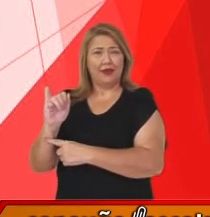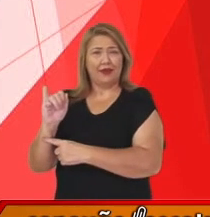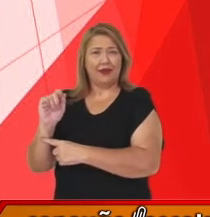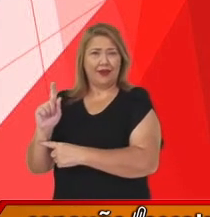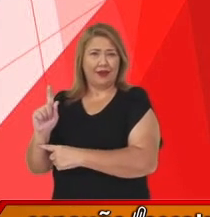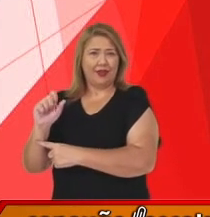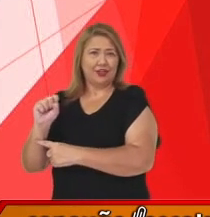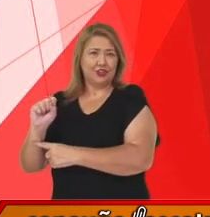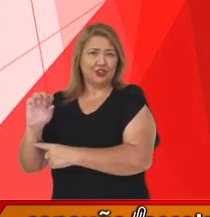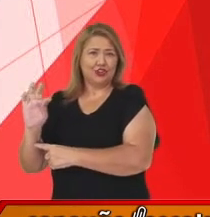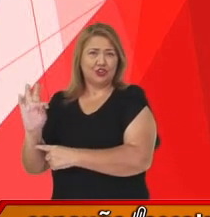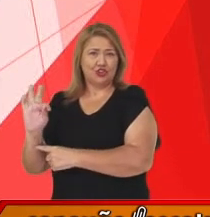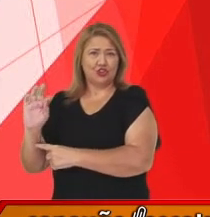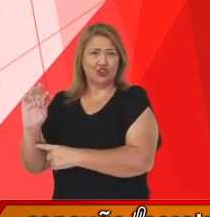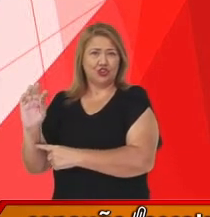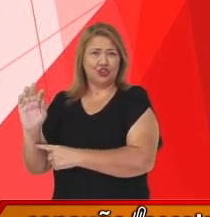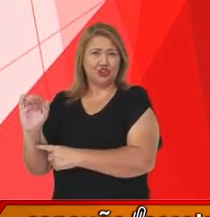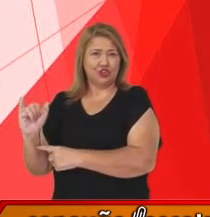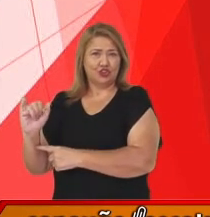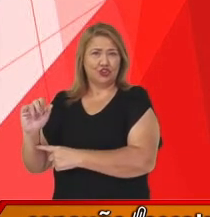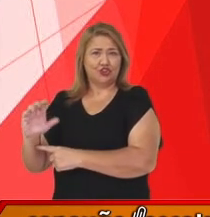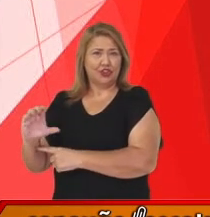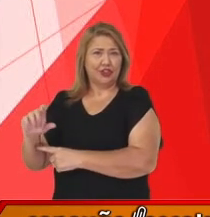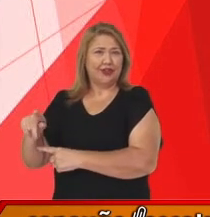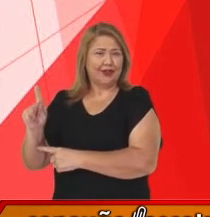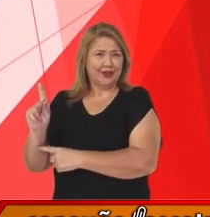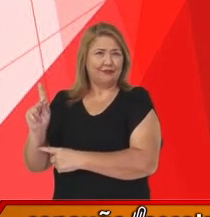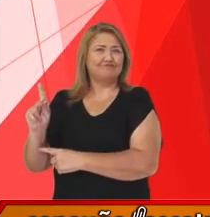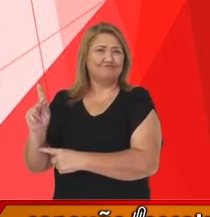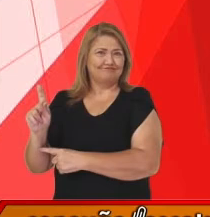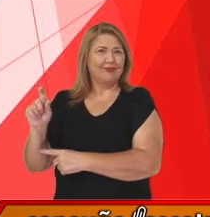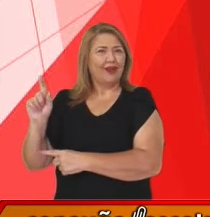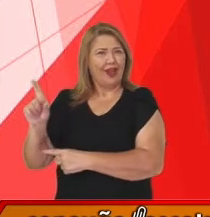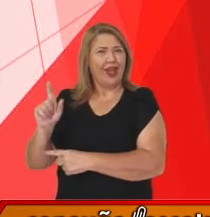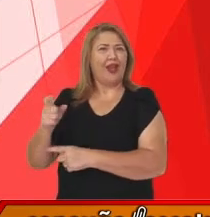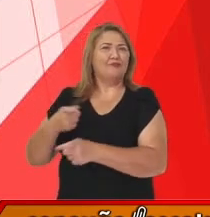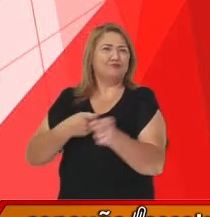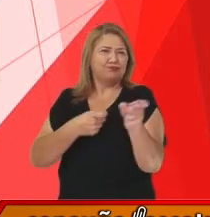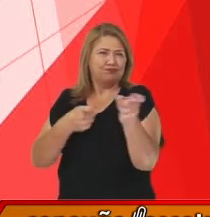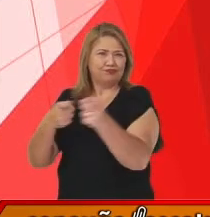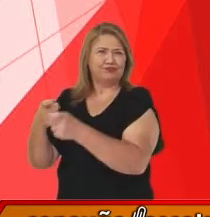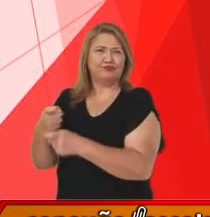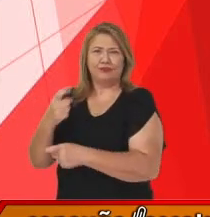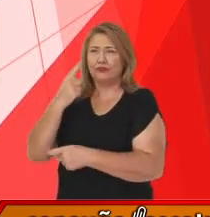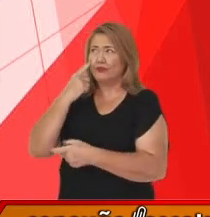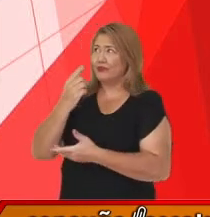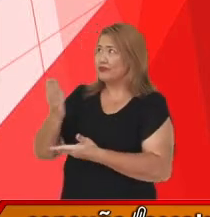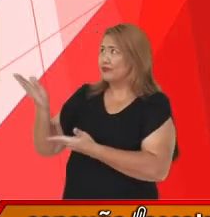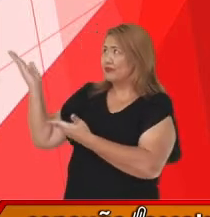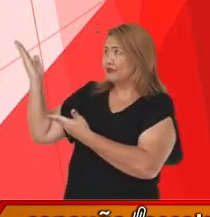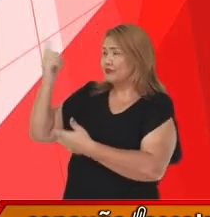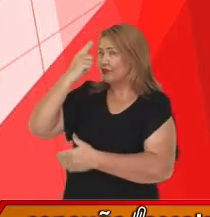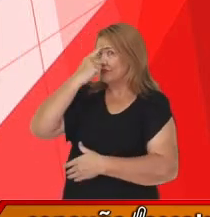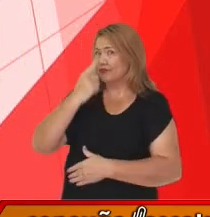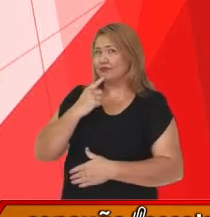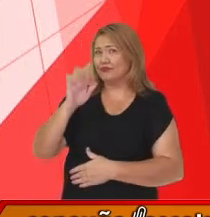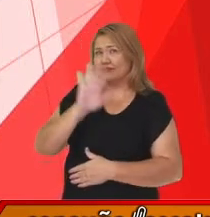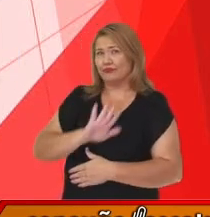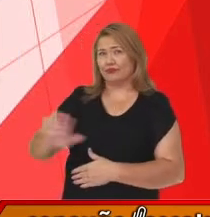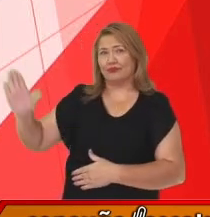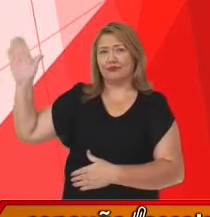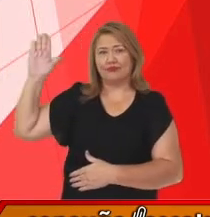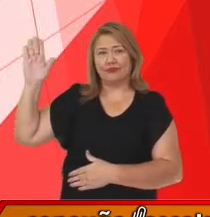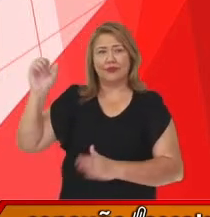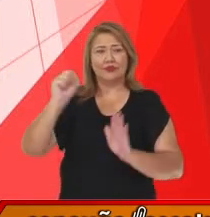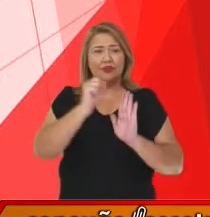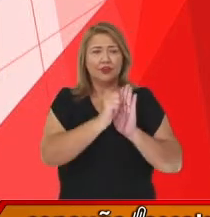porrete. Nós temos 2 representações aqui. Uma do início do século XX, de 1901, com o